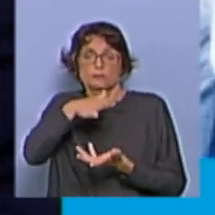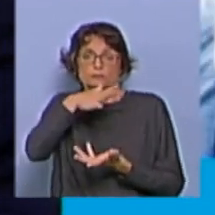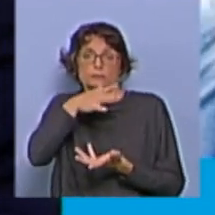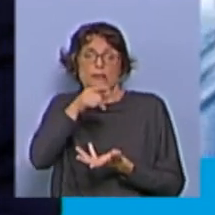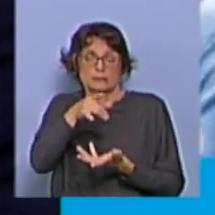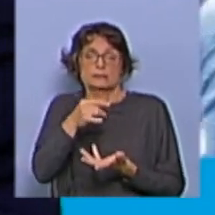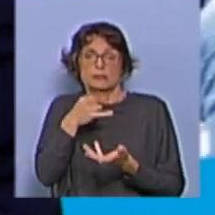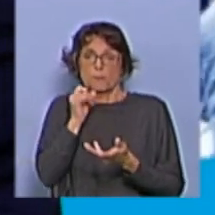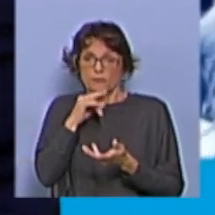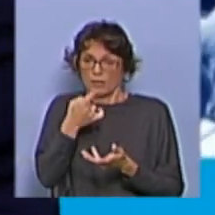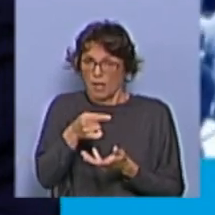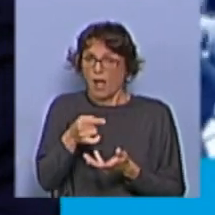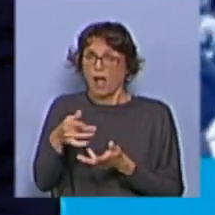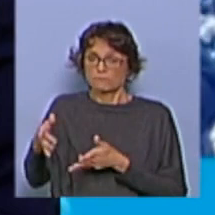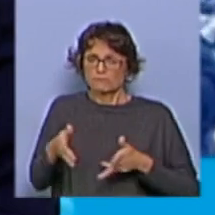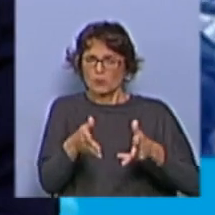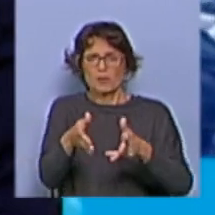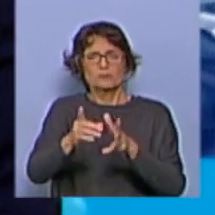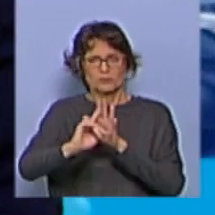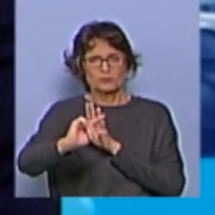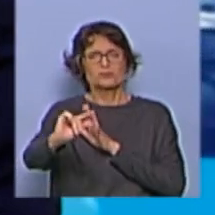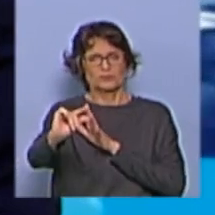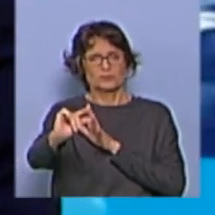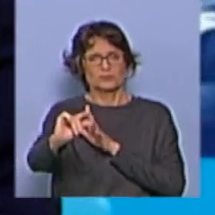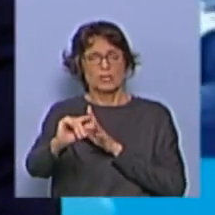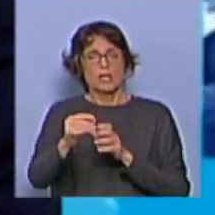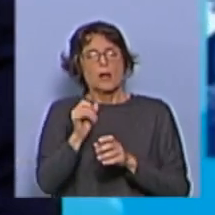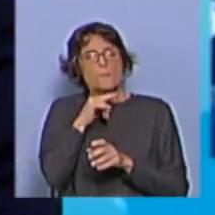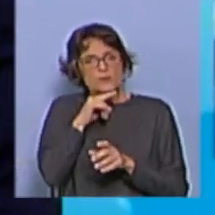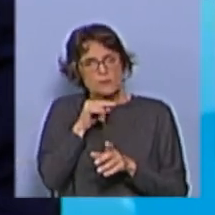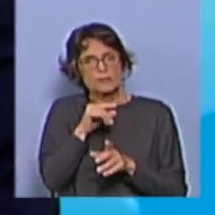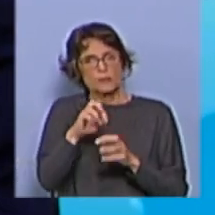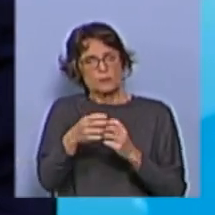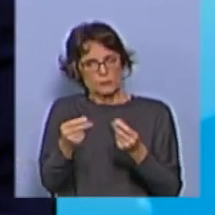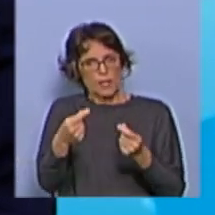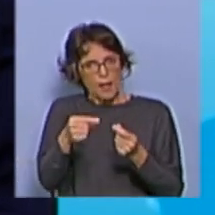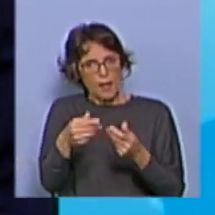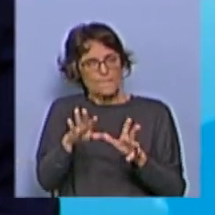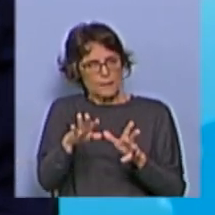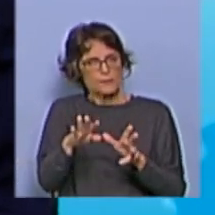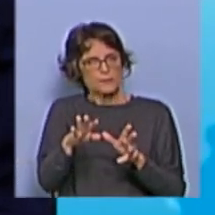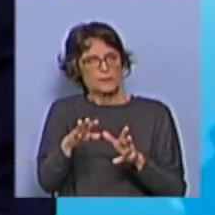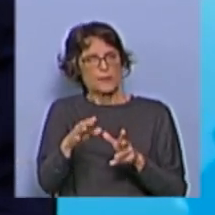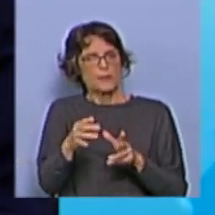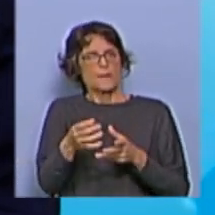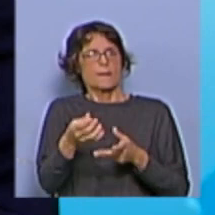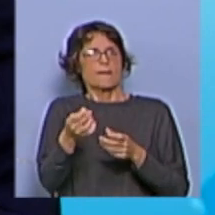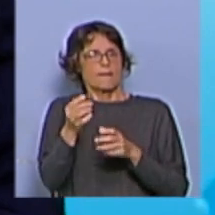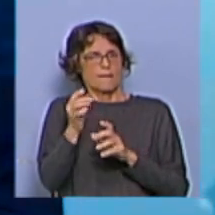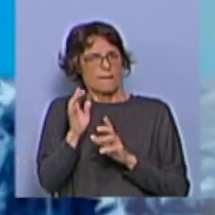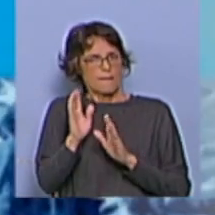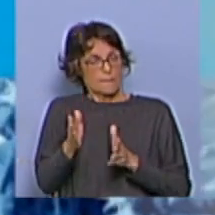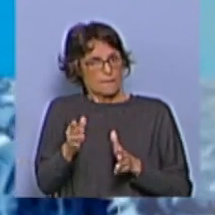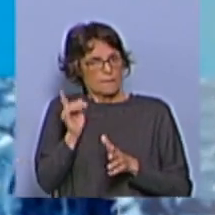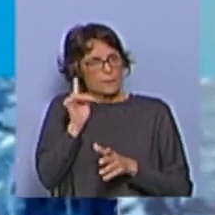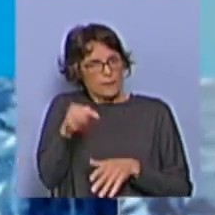se tem que fazer com muitos setores da sociedade civil. Temos recursos, mas depois para quem é que vão os investimentos e como é que eles são escrutinados. Portanto, é um